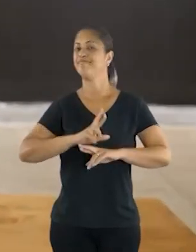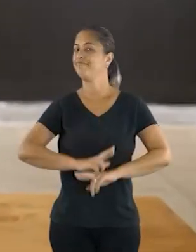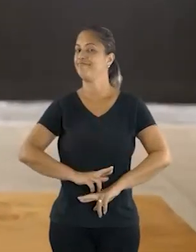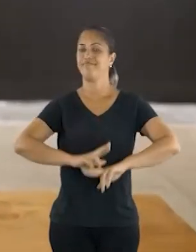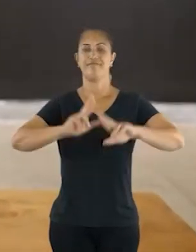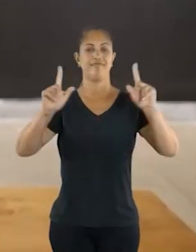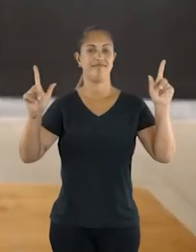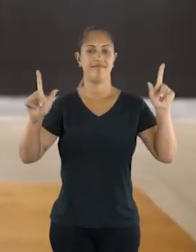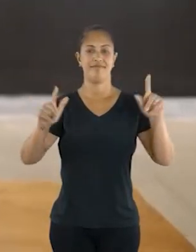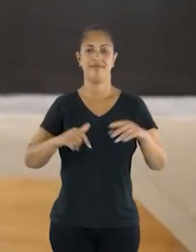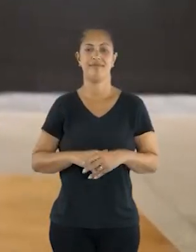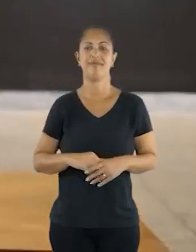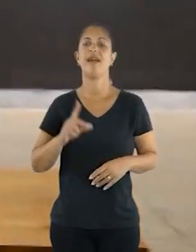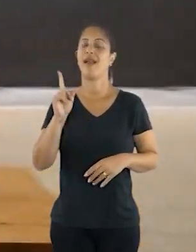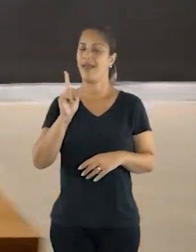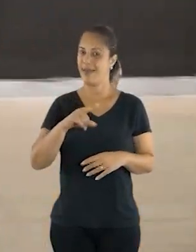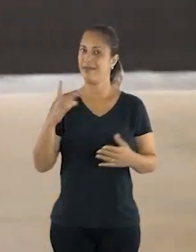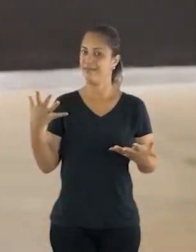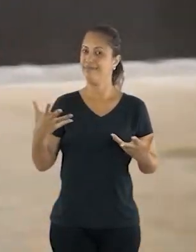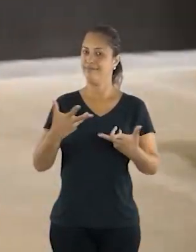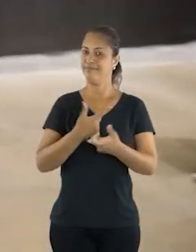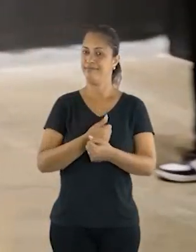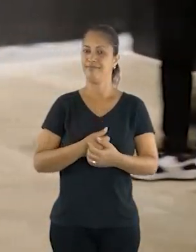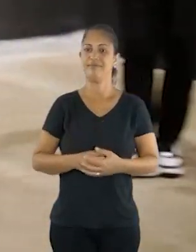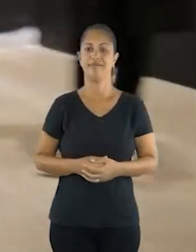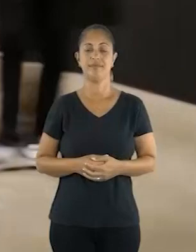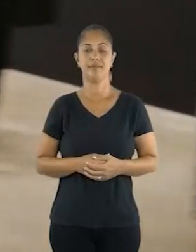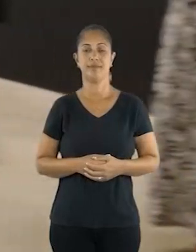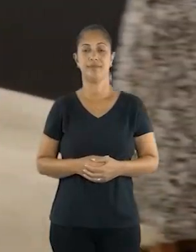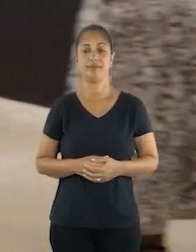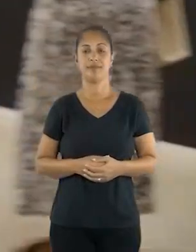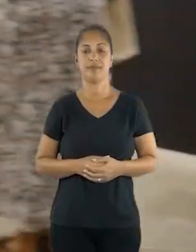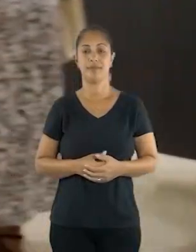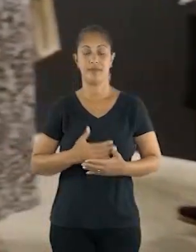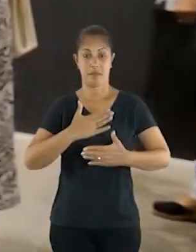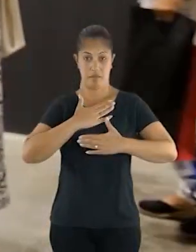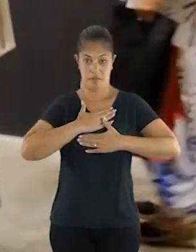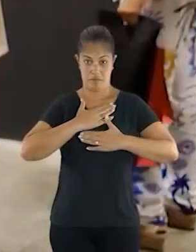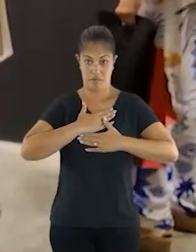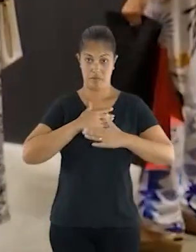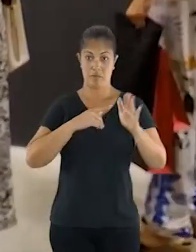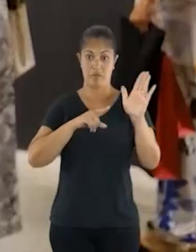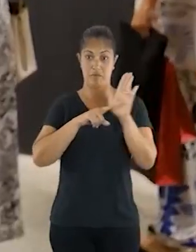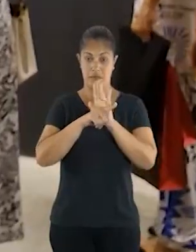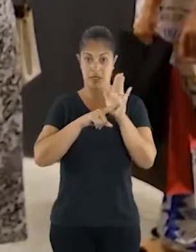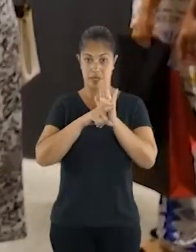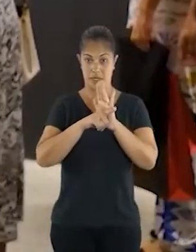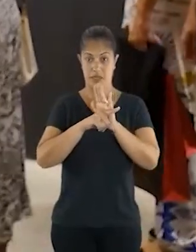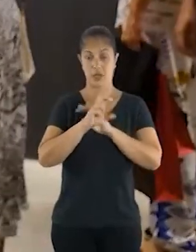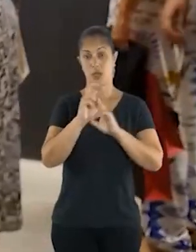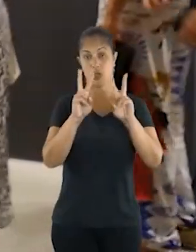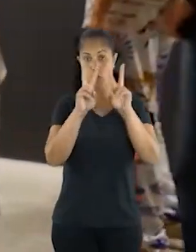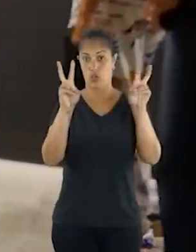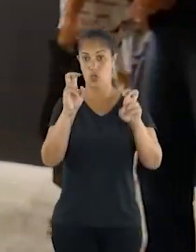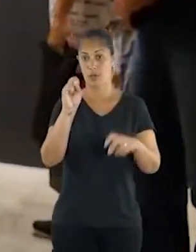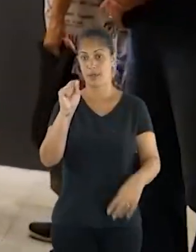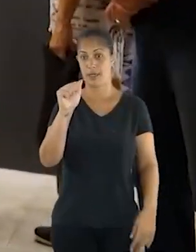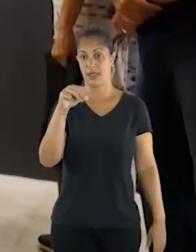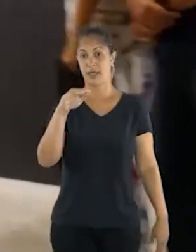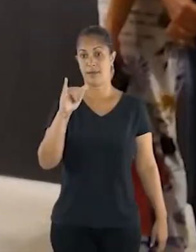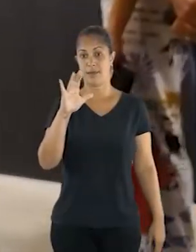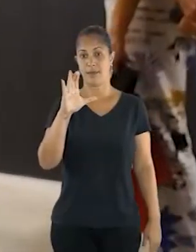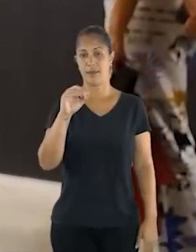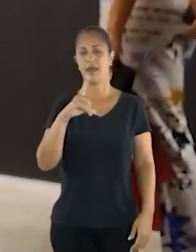totalmente, né, excepcional. E na minha pesquisa sobre o samico, tem